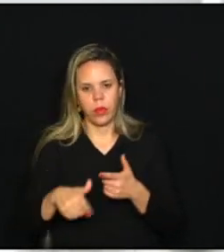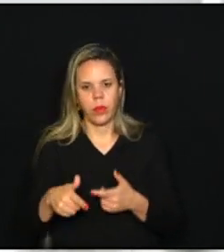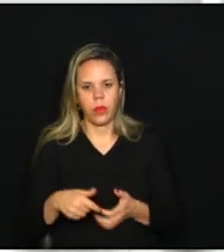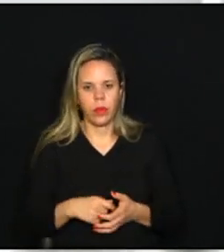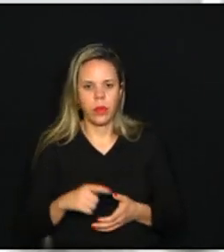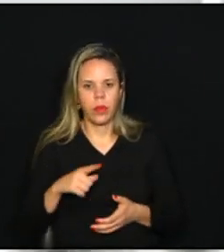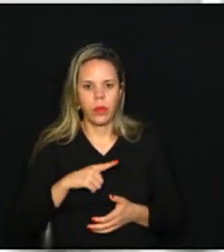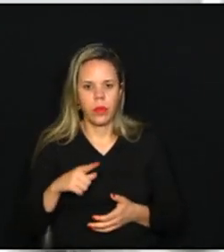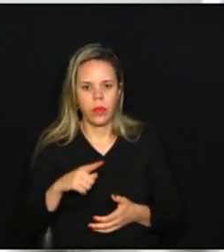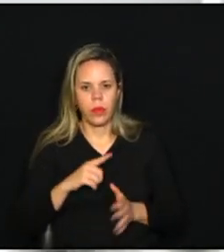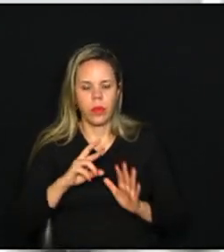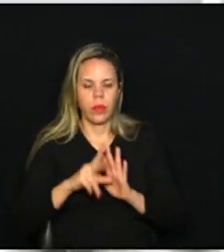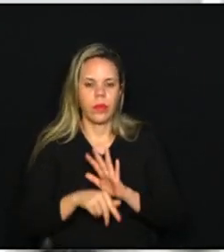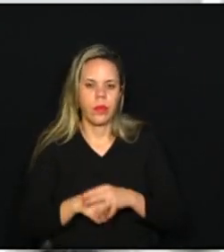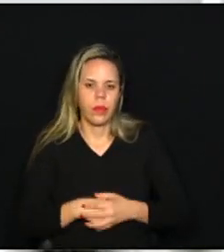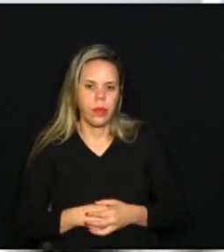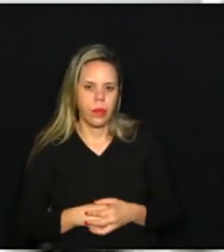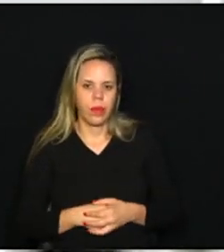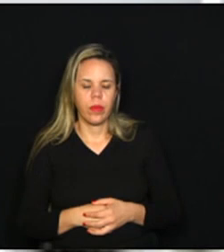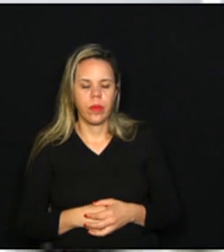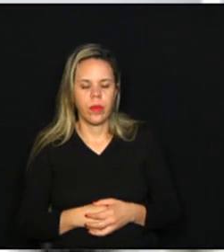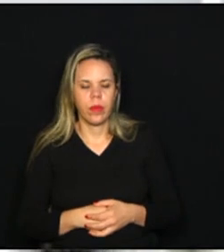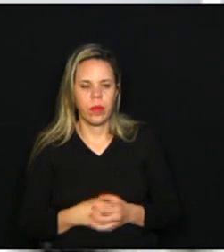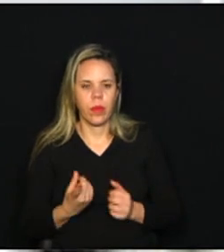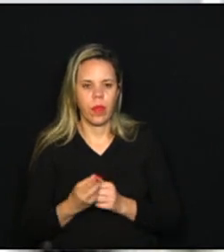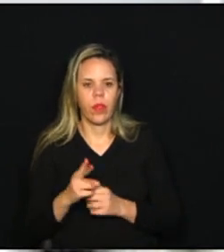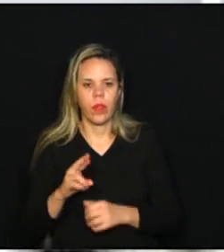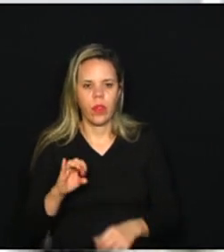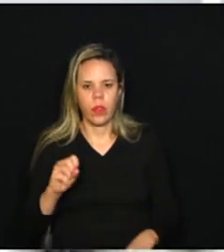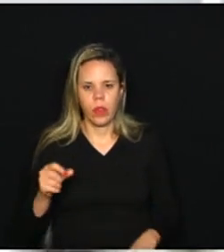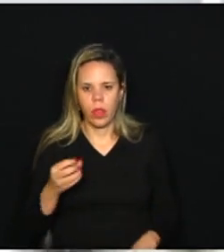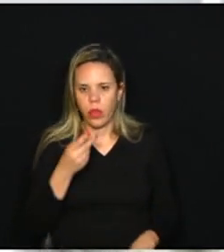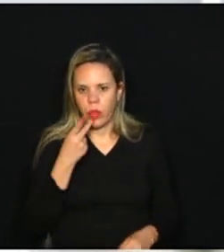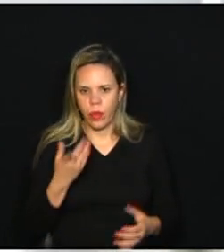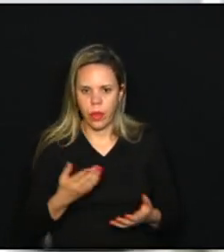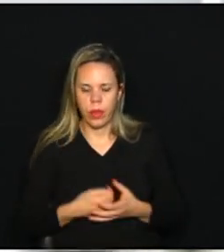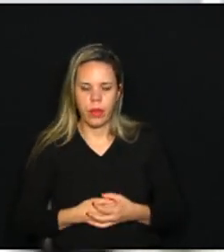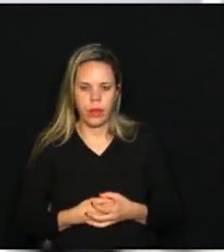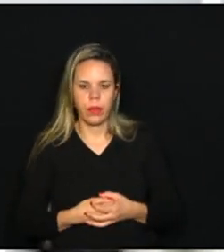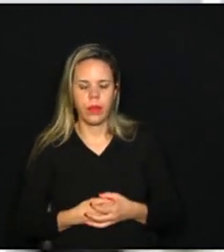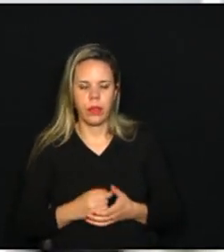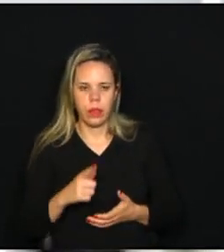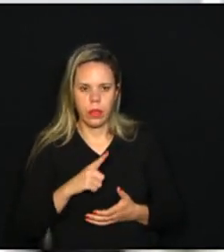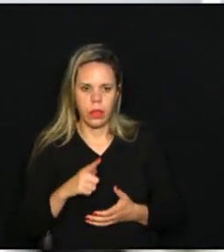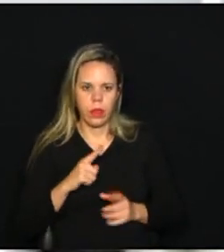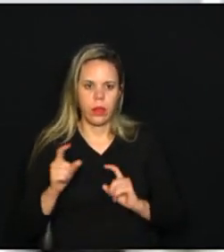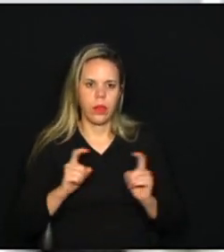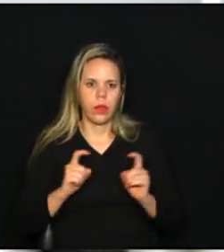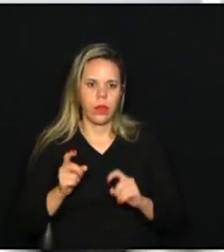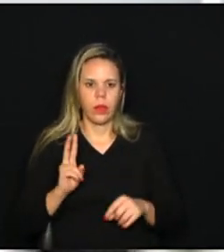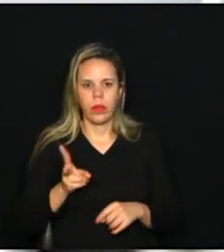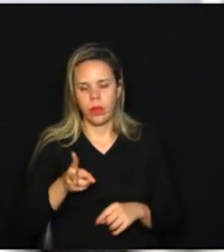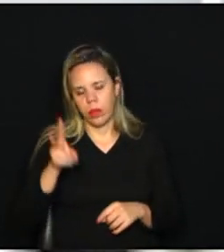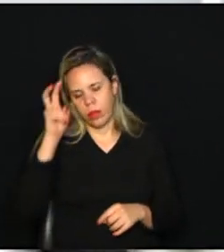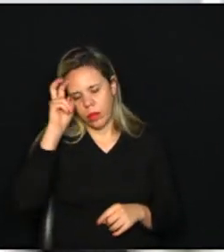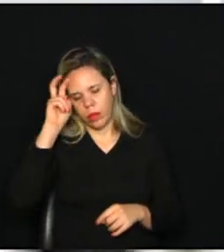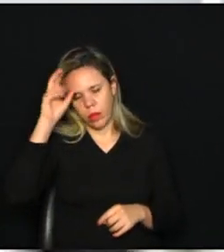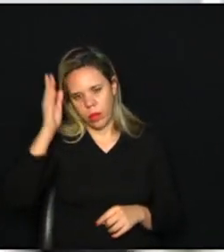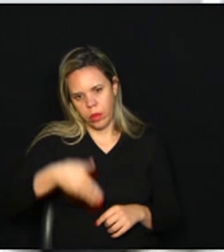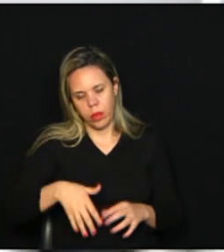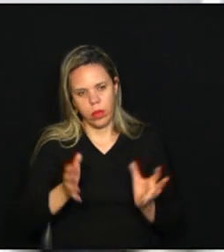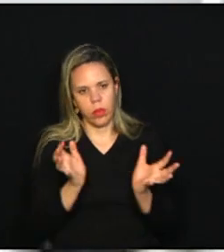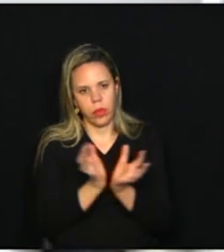tem vários. O doutor Sérgio já falou um pouquinho, mas a gente tem uma reunião toda quinta-feira do Comitê